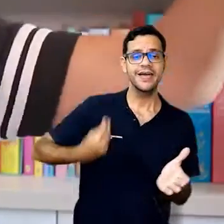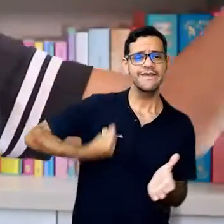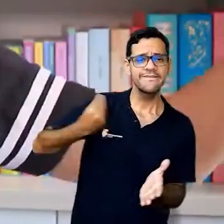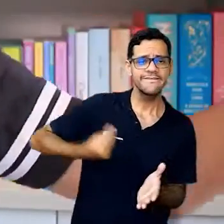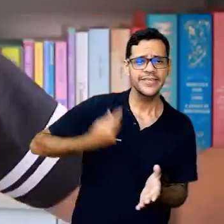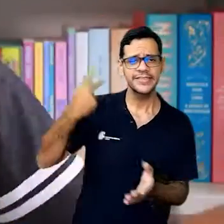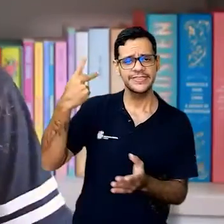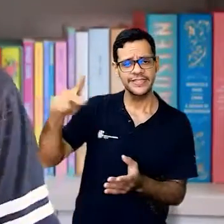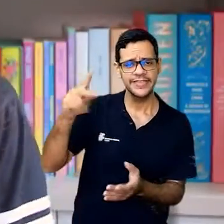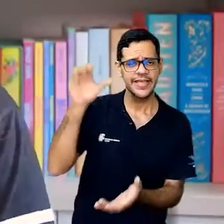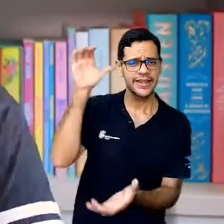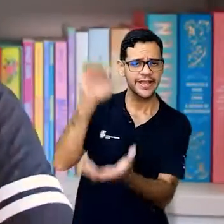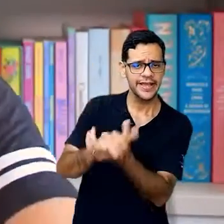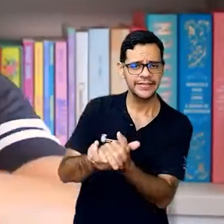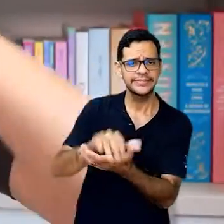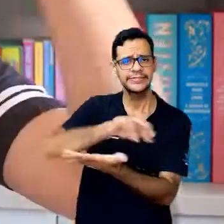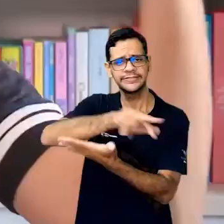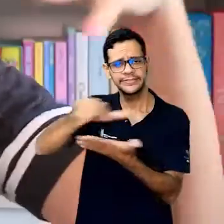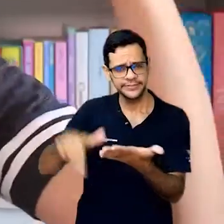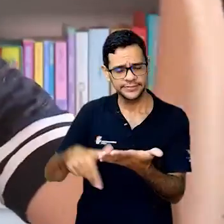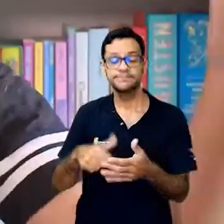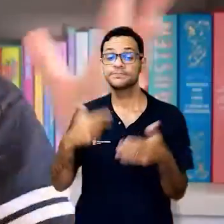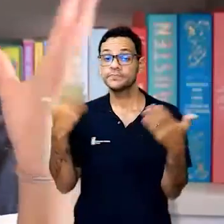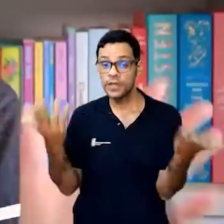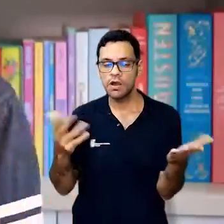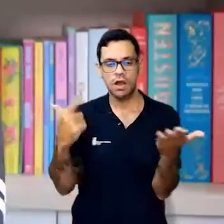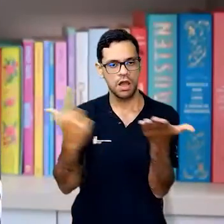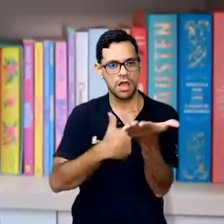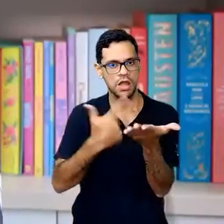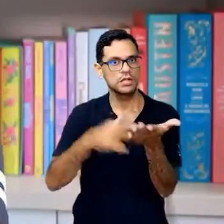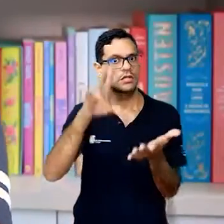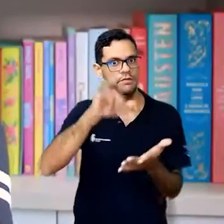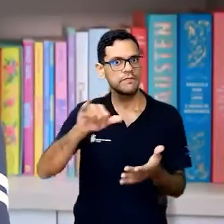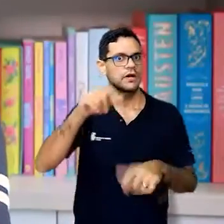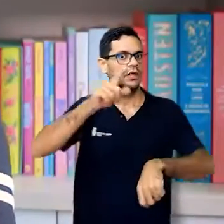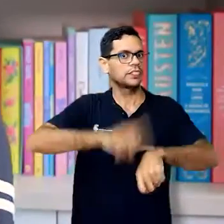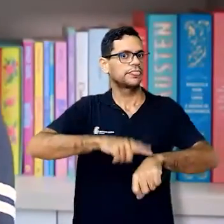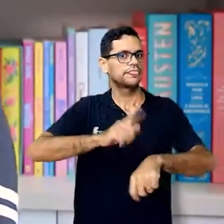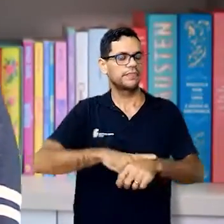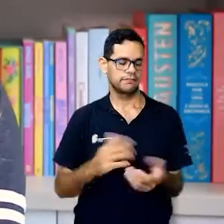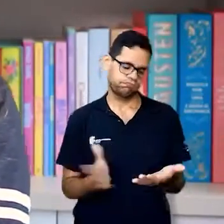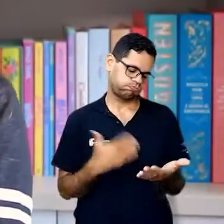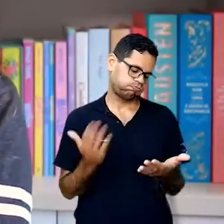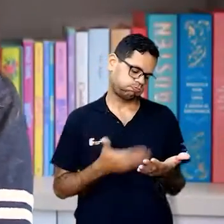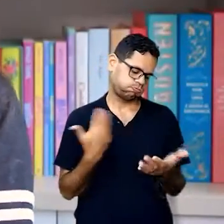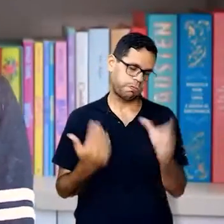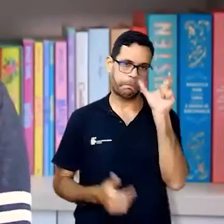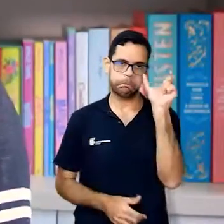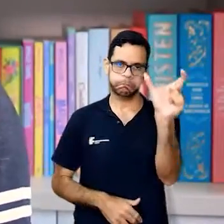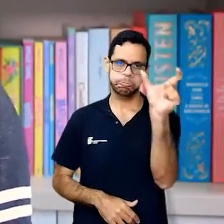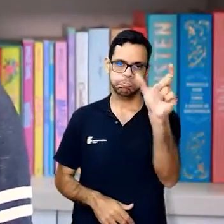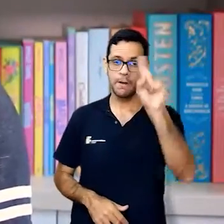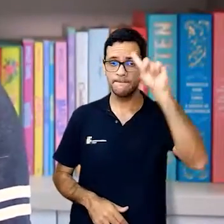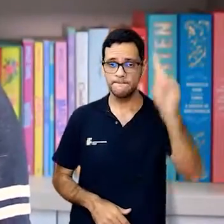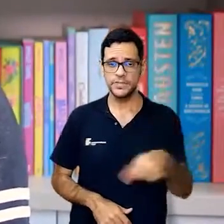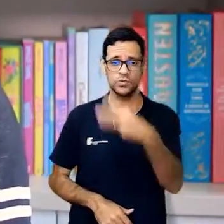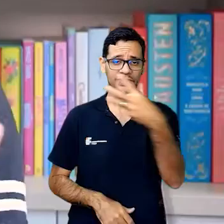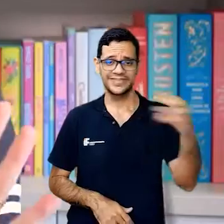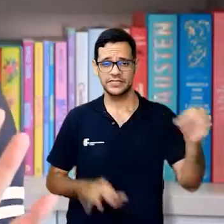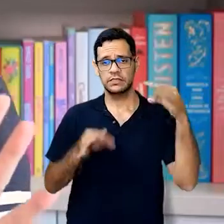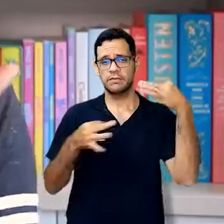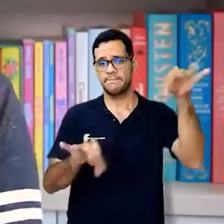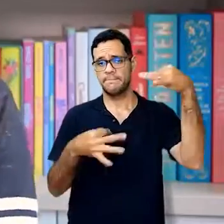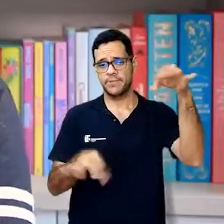a trajetória, assim, de toda a sua vida, né, até ele se casar e etc, etc. Então, assim, é um livro que vai te tomar um tempo, né, um senhor calhamaço,